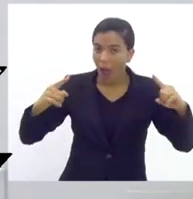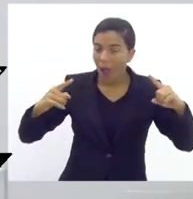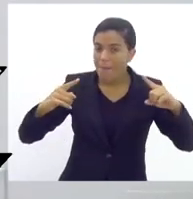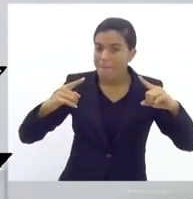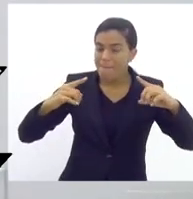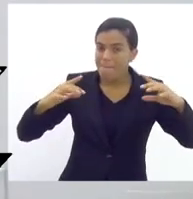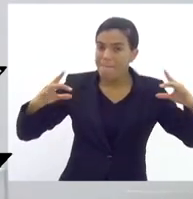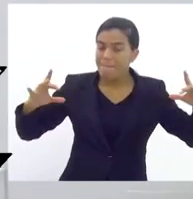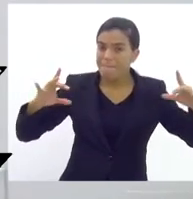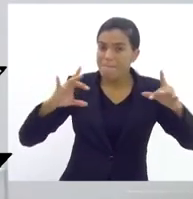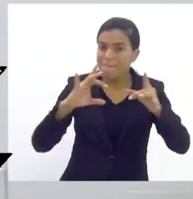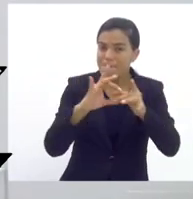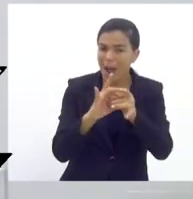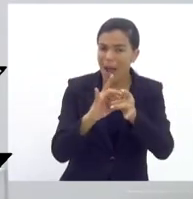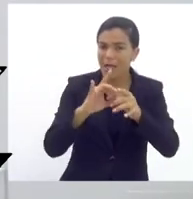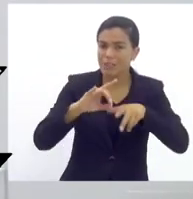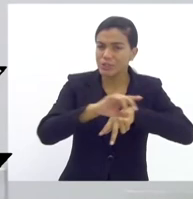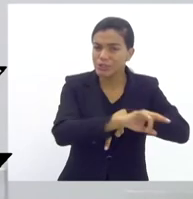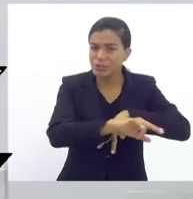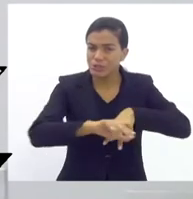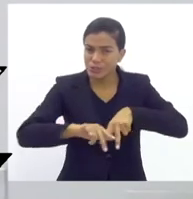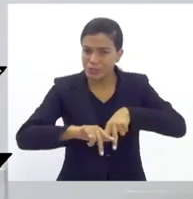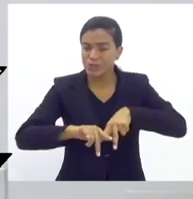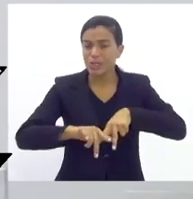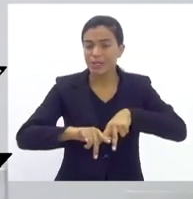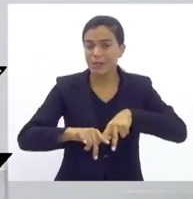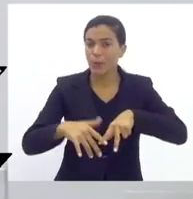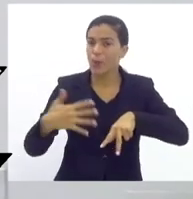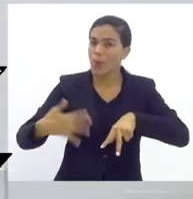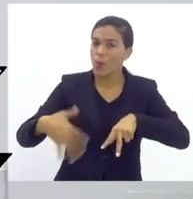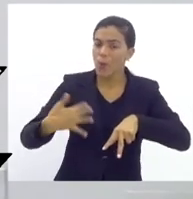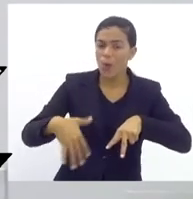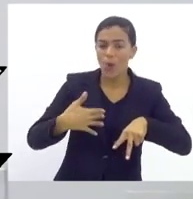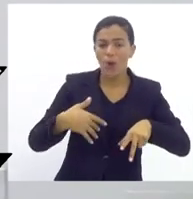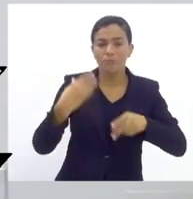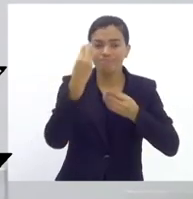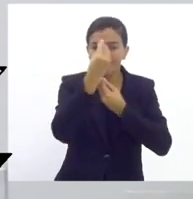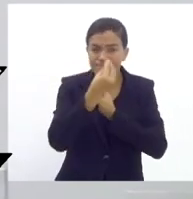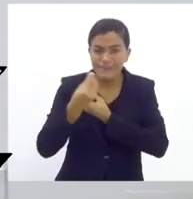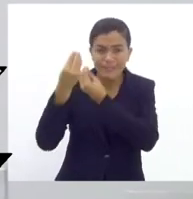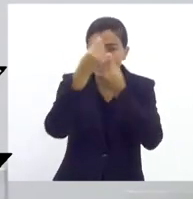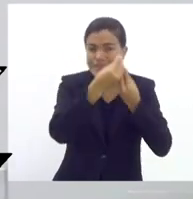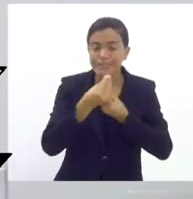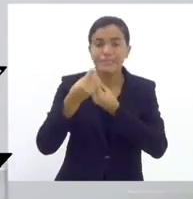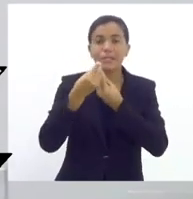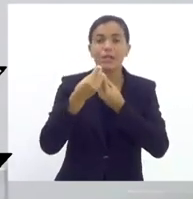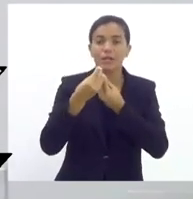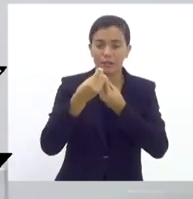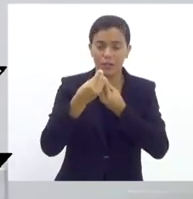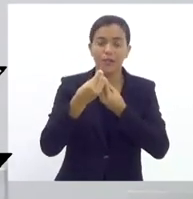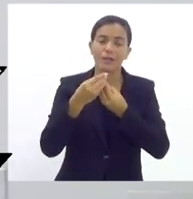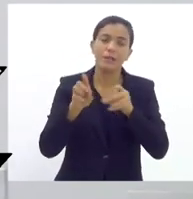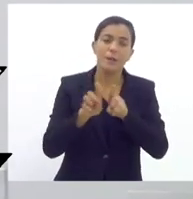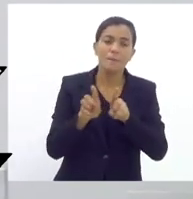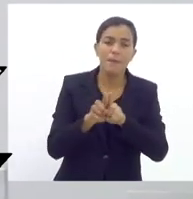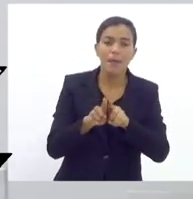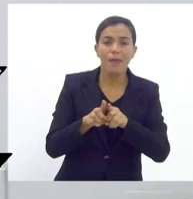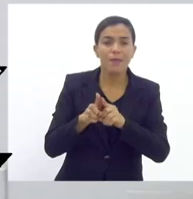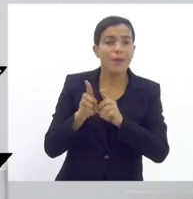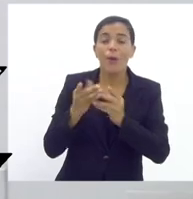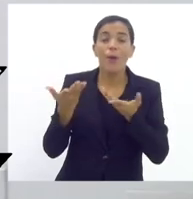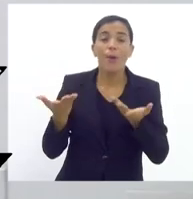né do gênero da sexualidade das pessoas com a sua origem Nacional